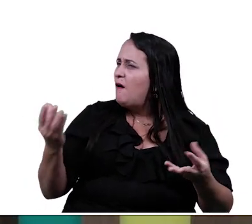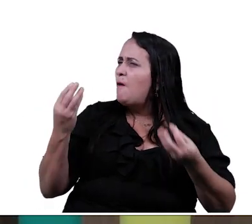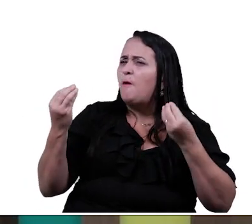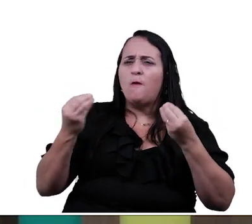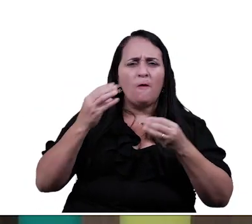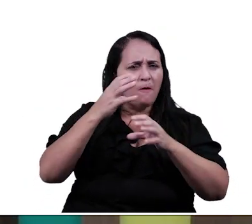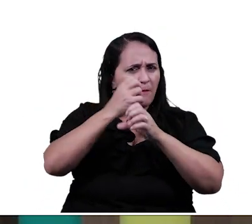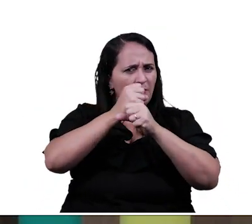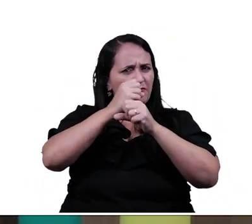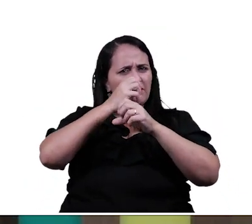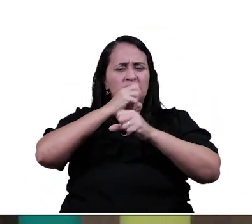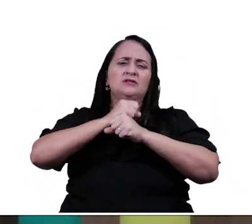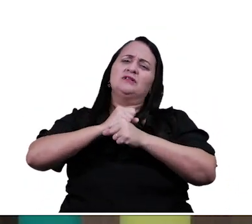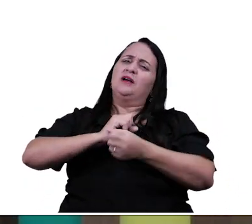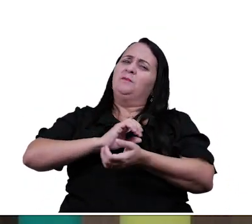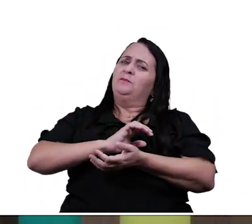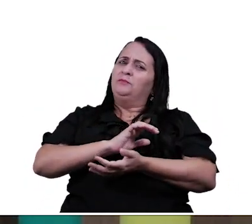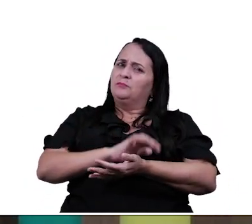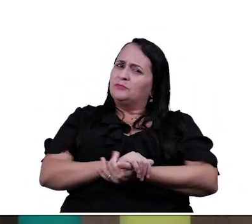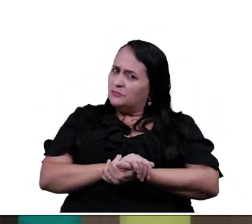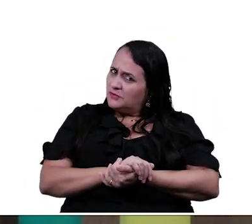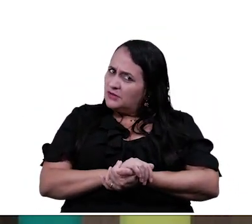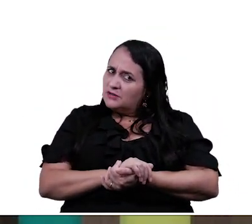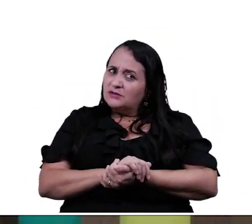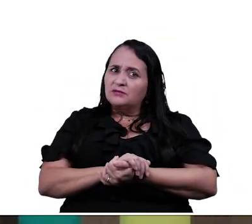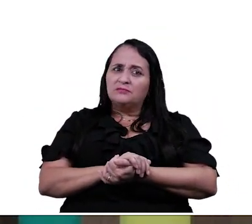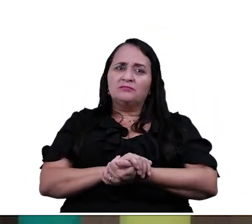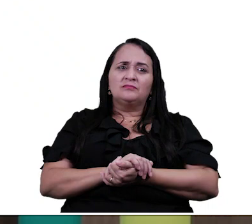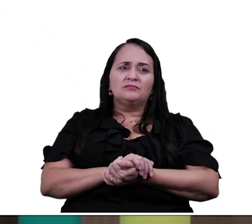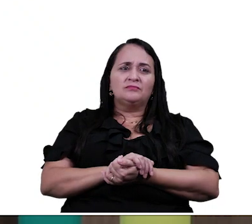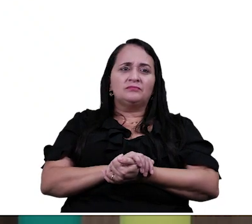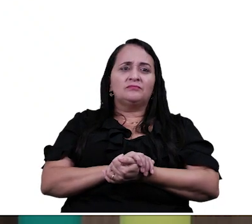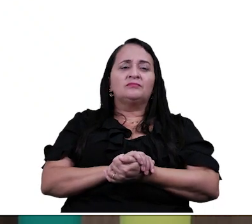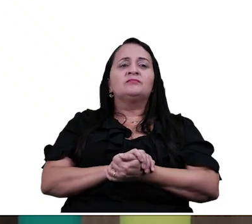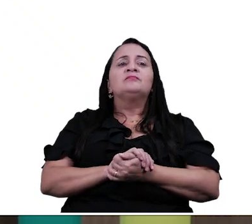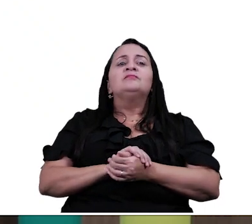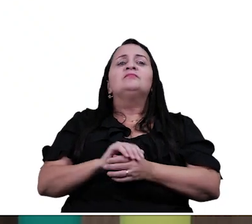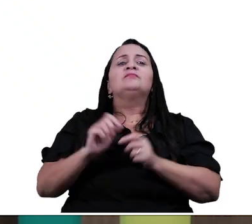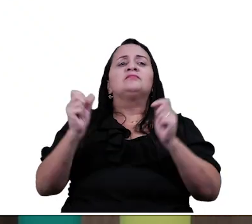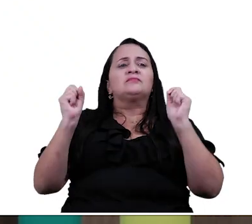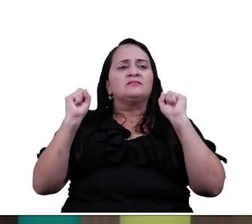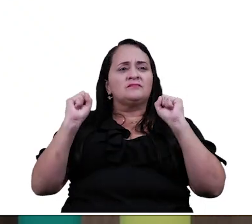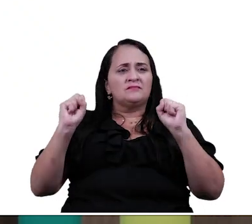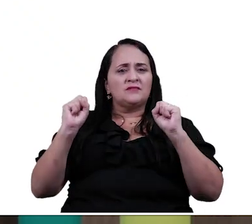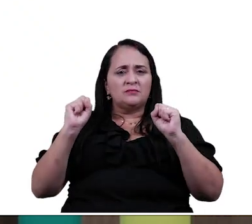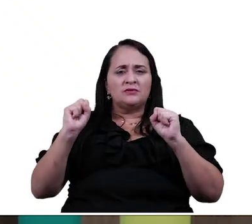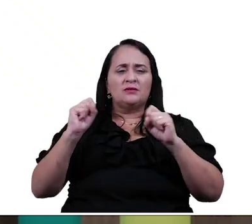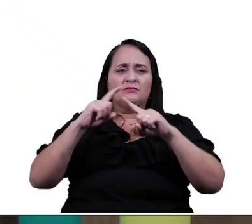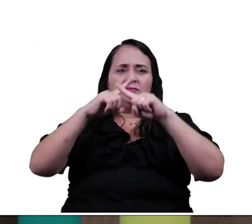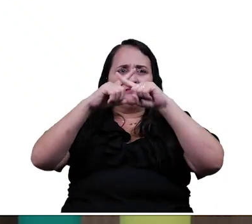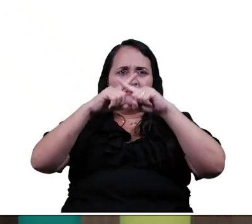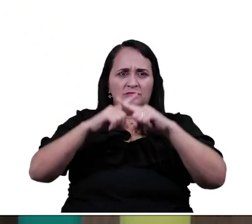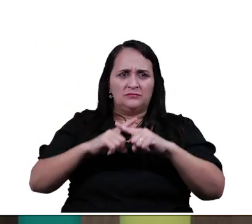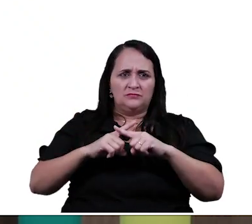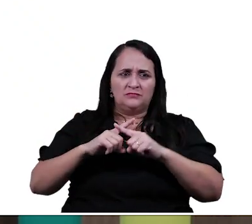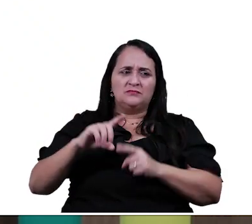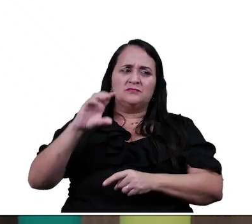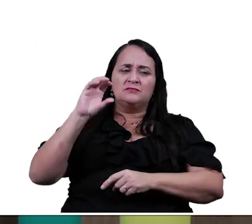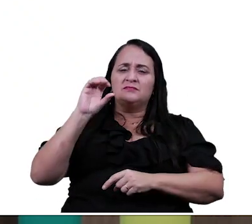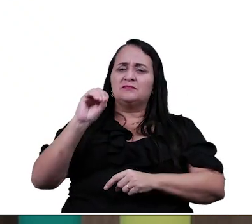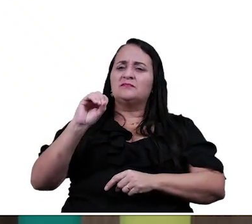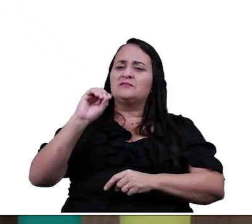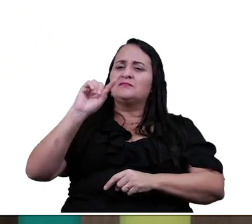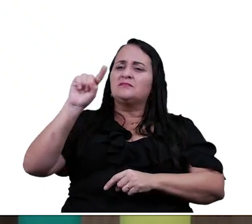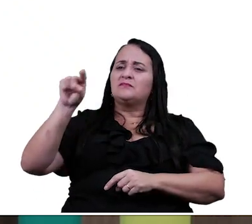Pro, como é que faz essa multiplicação? Vamos lá para o quadro, então. Já sei que eu tenho que multiplicar